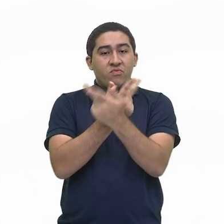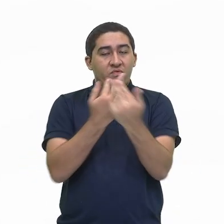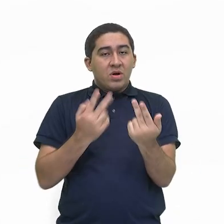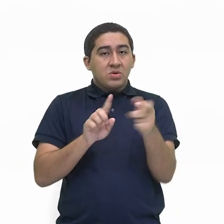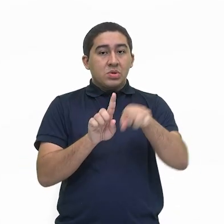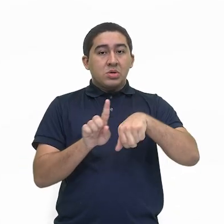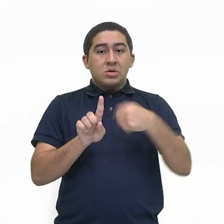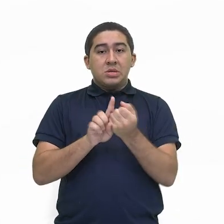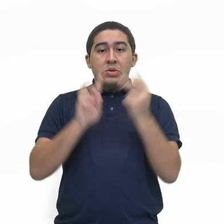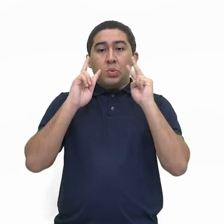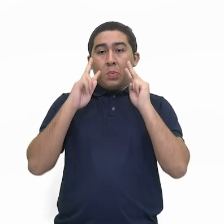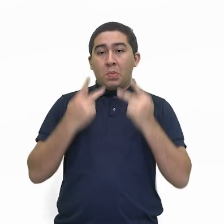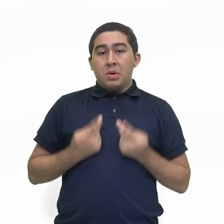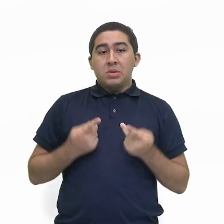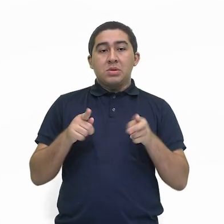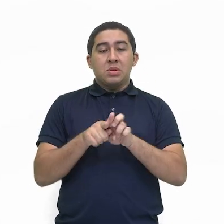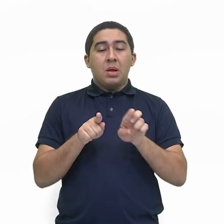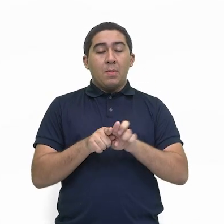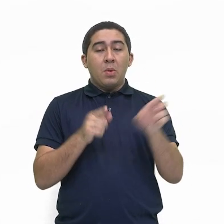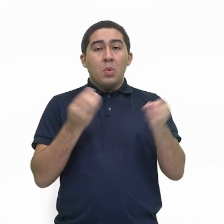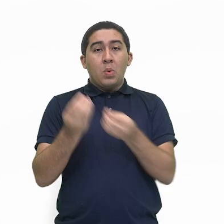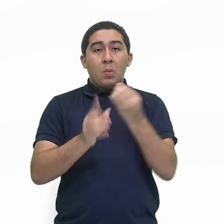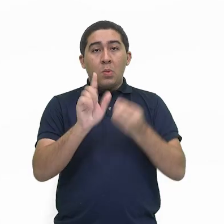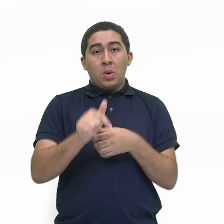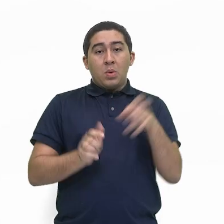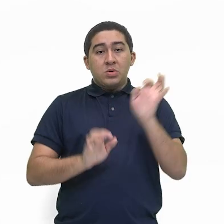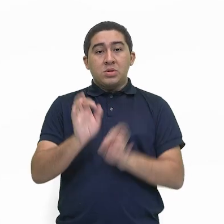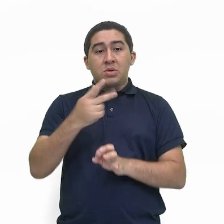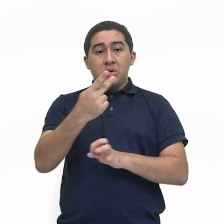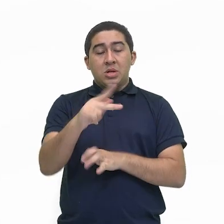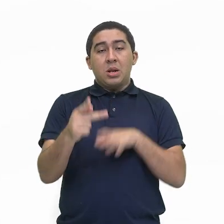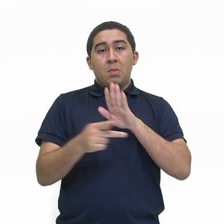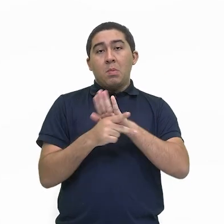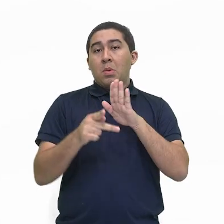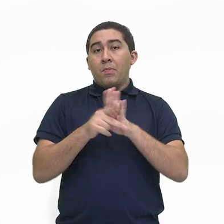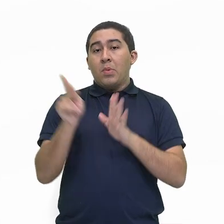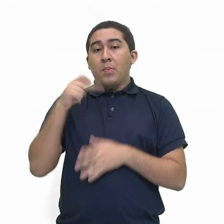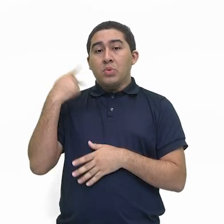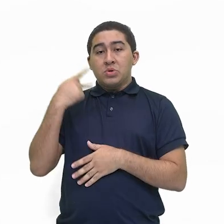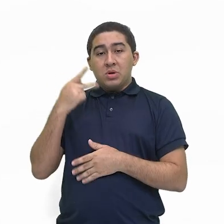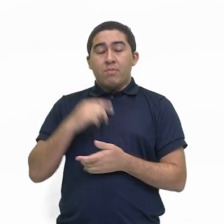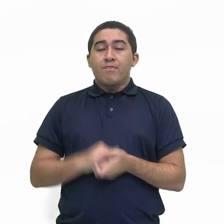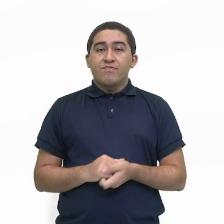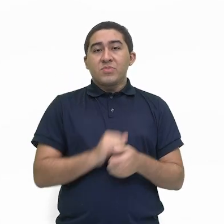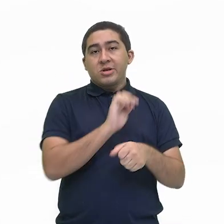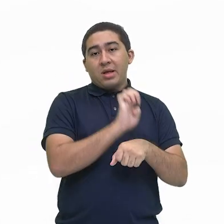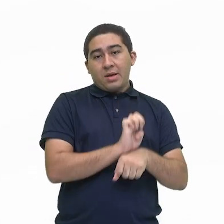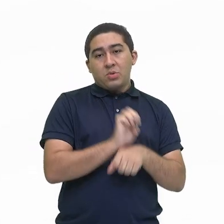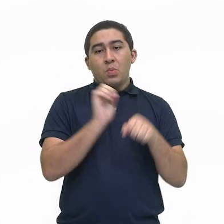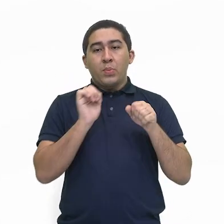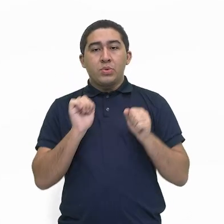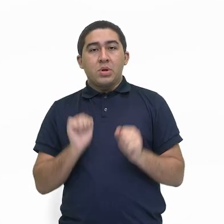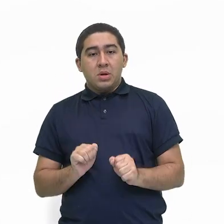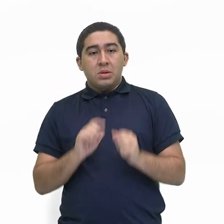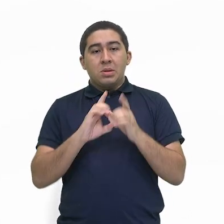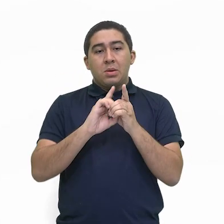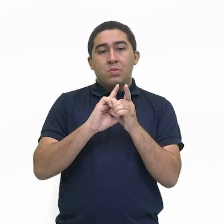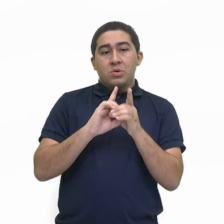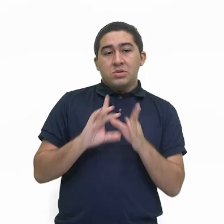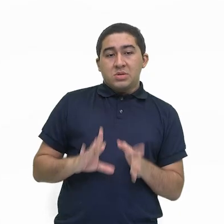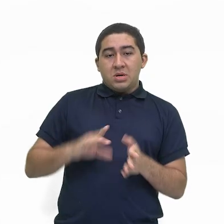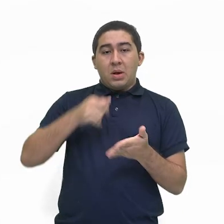de diferentes sociedades humanas e suas formas de organização política, Estado,